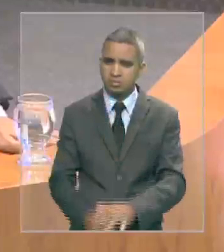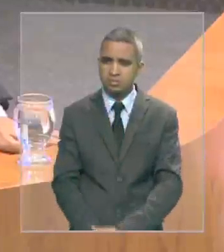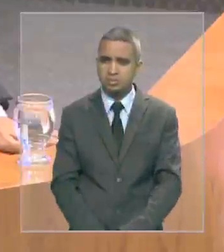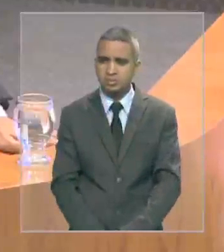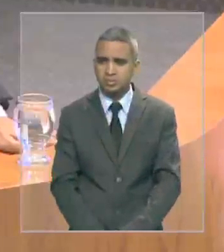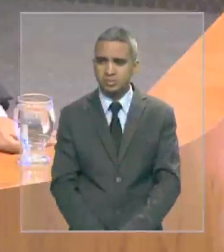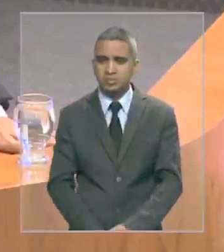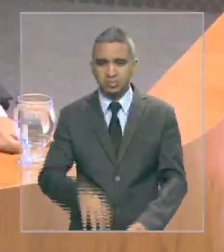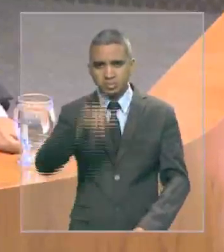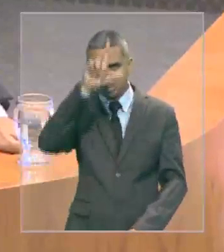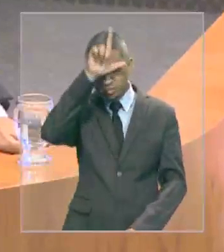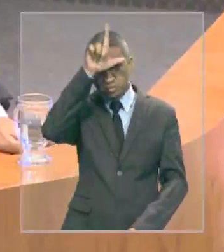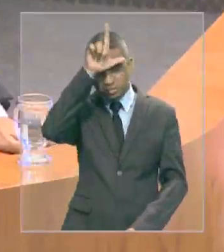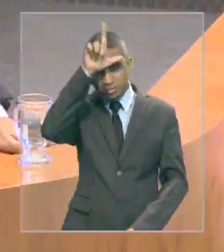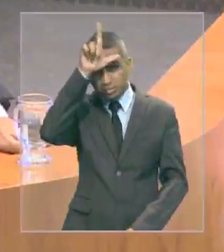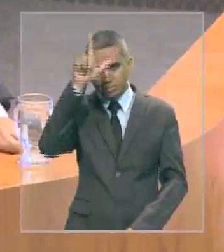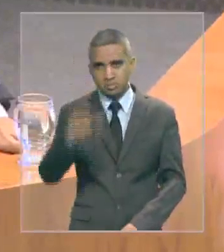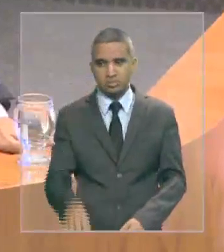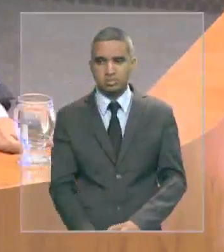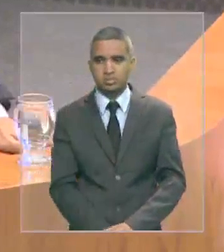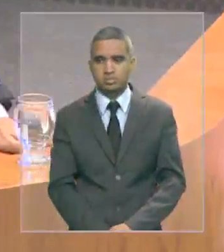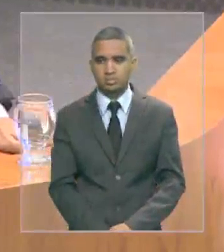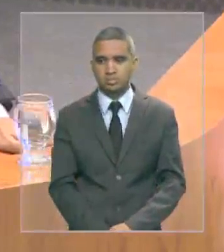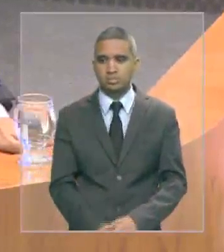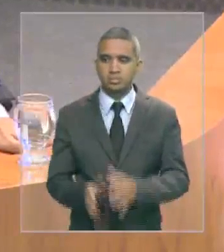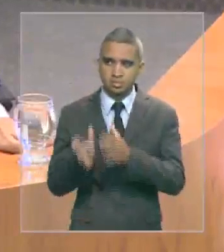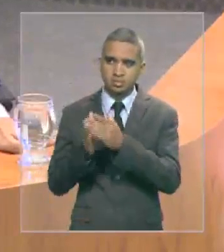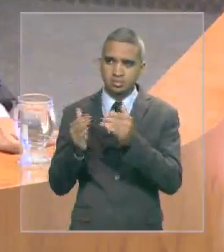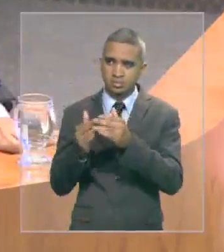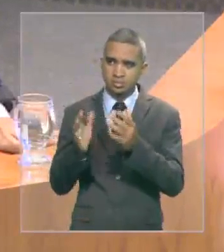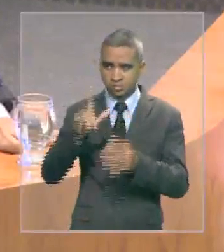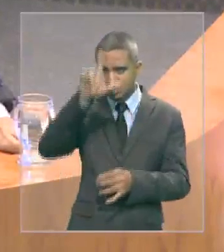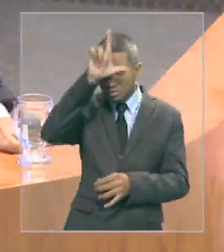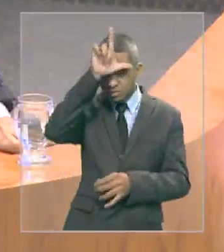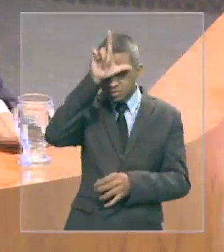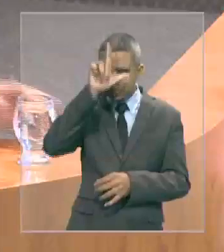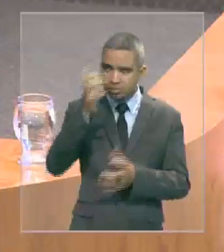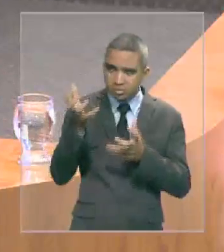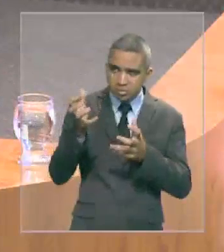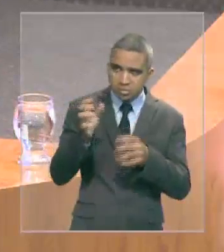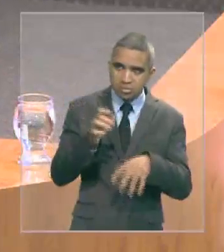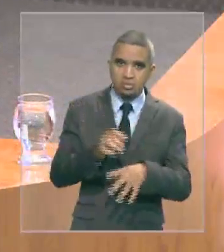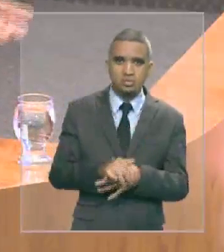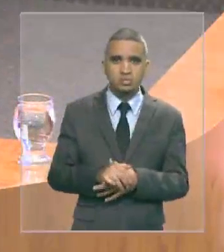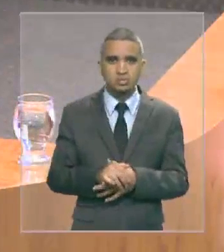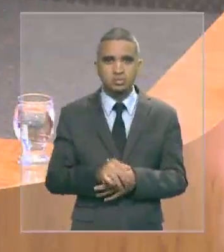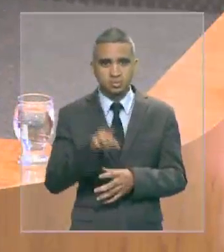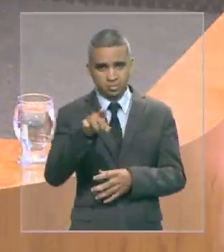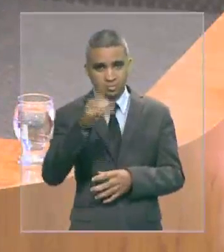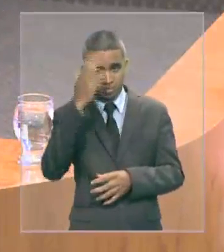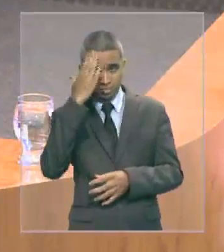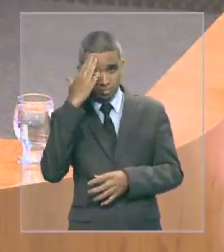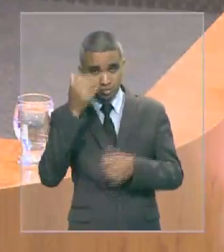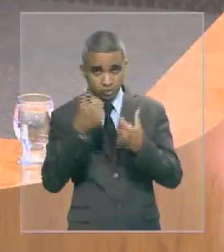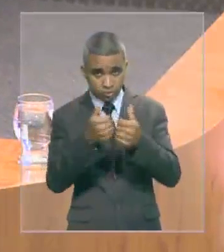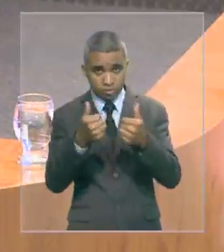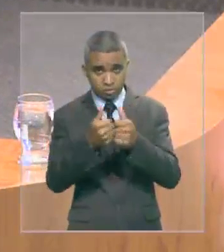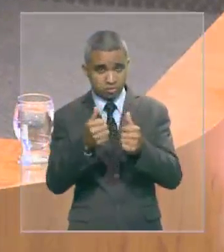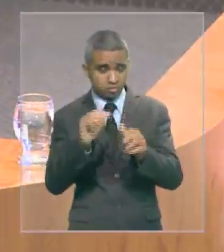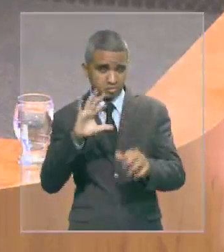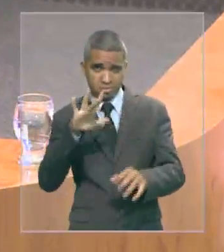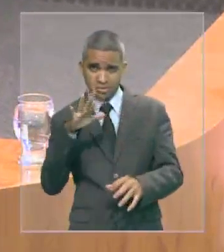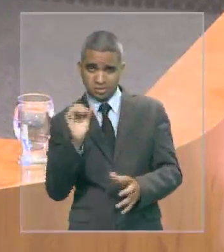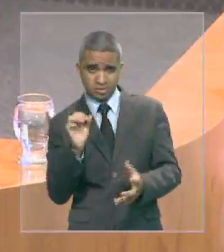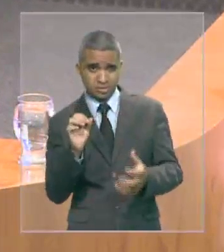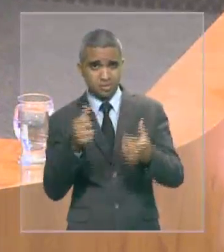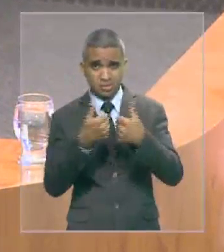Da liderança. O senhor me conceda, por gentileza. O senhor sabe o que é um ônibus, claro. Um ônibus com estrutura,